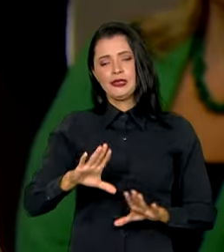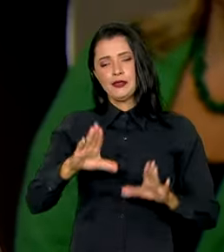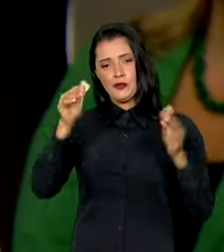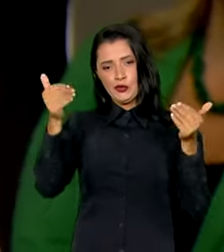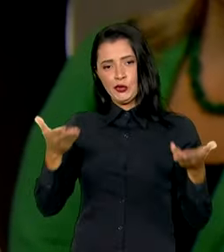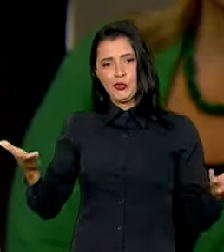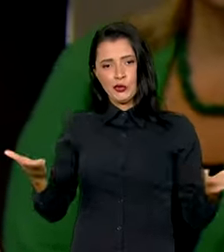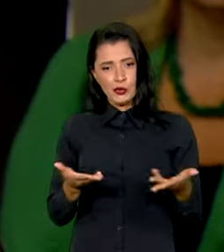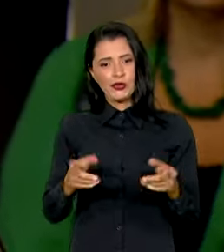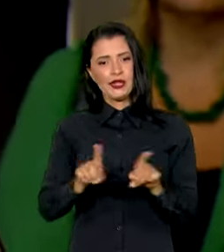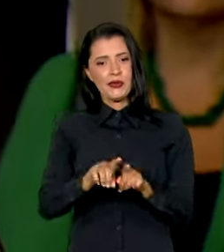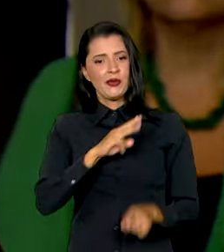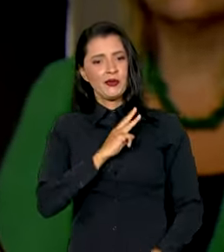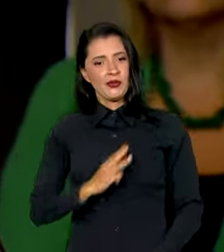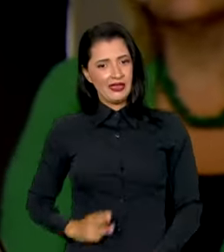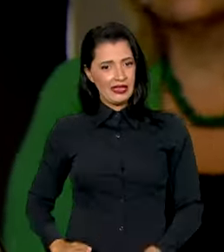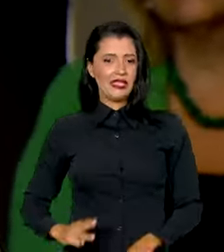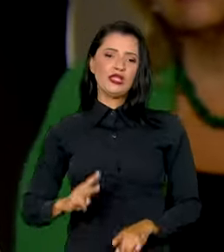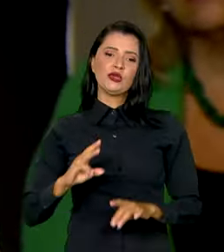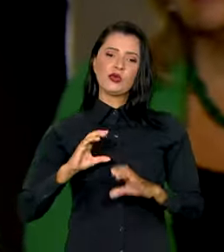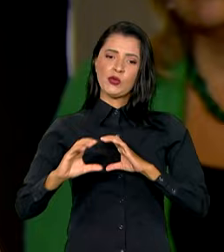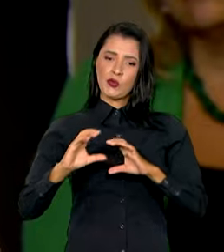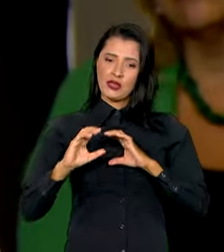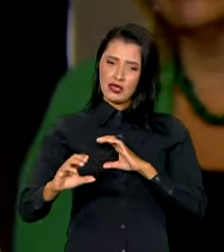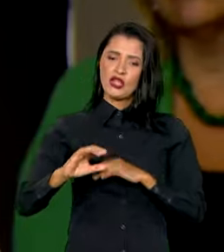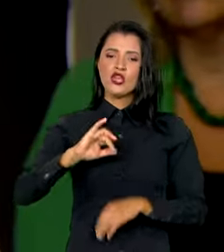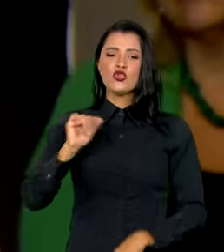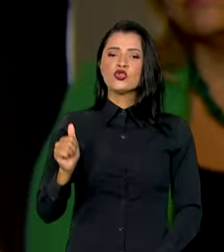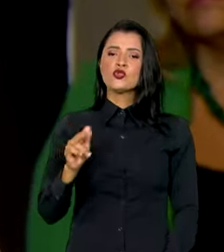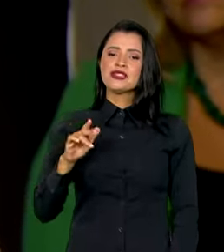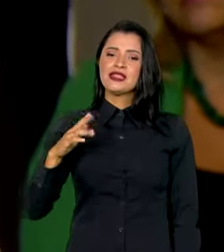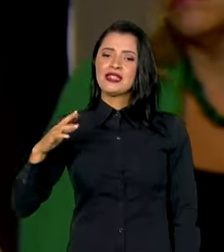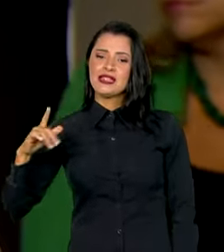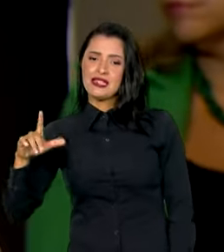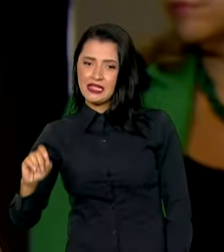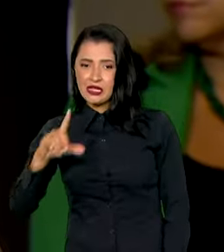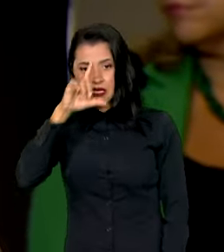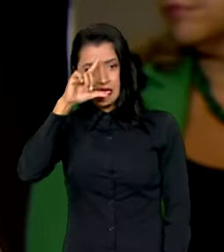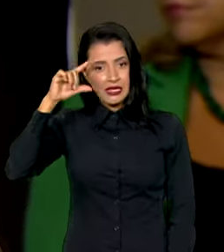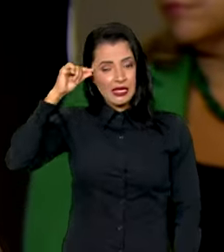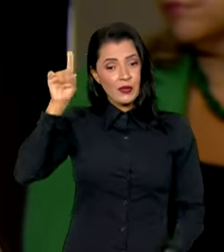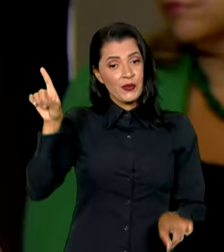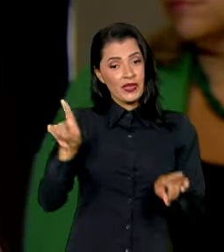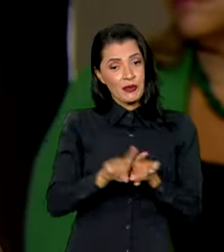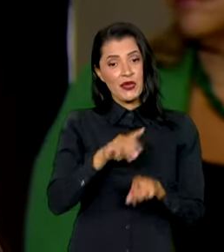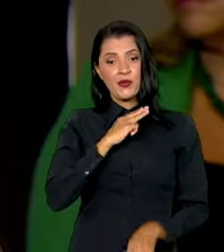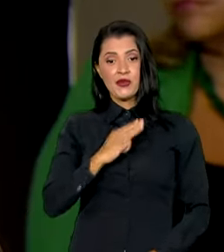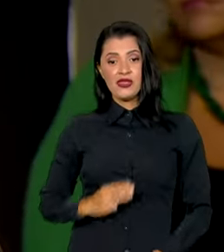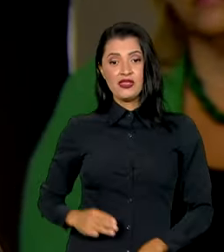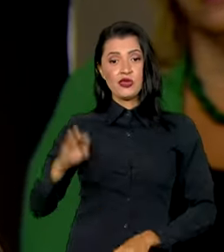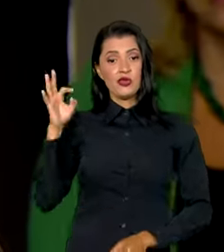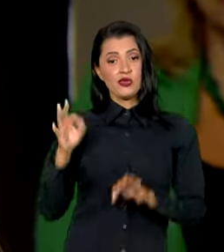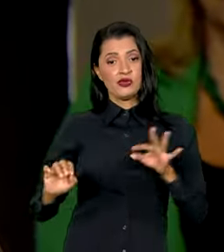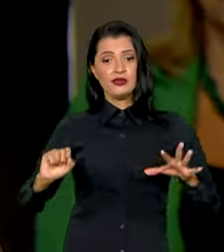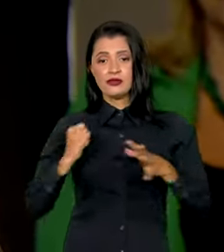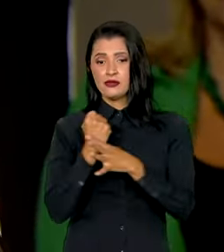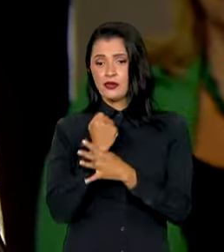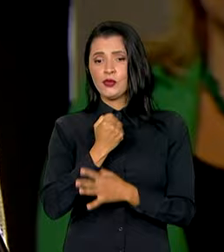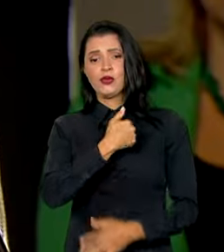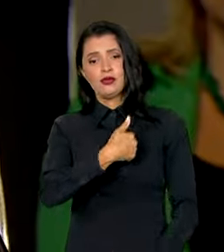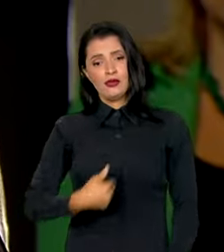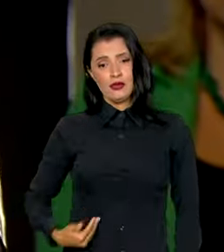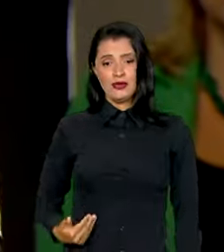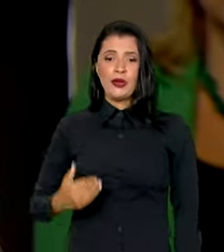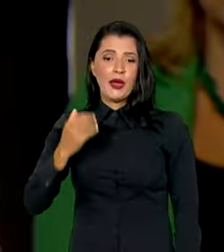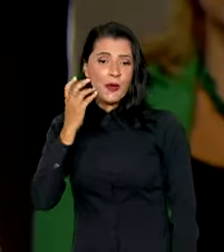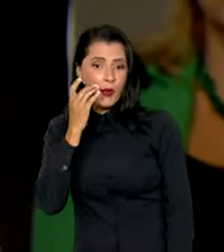o ministro de Estado das Comunicações, Juscelino Filho, o ministro de Estado da Justiça e Segurança Pública, Flávio